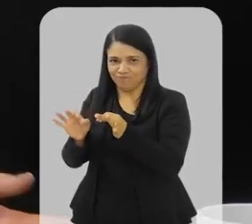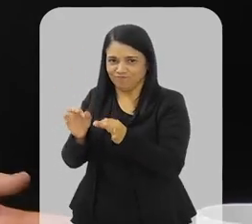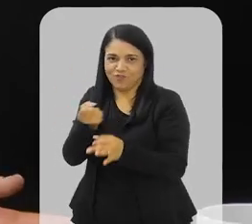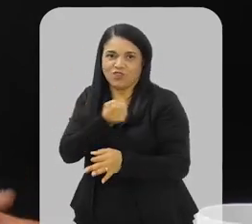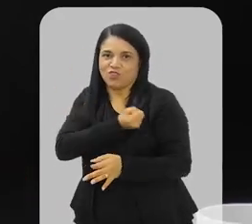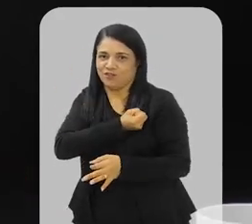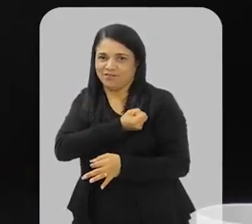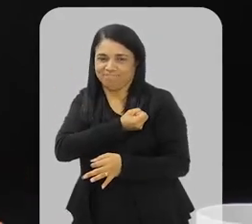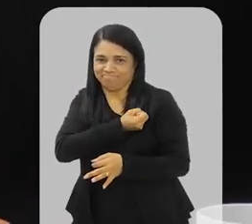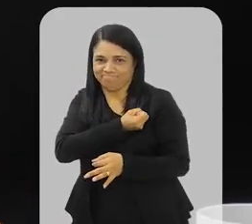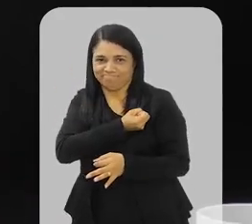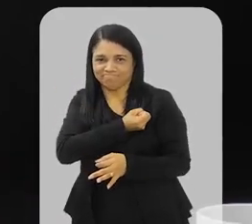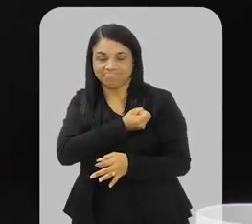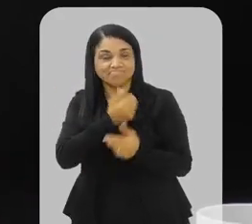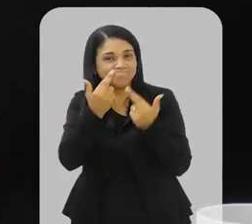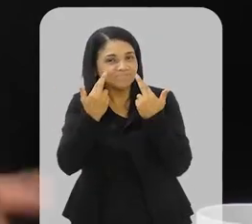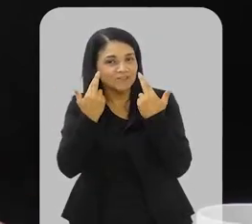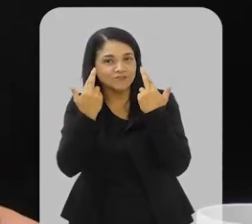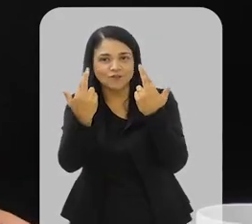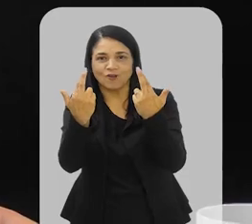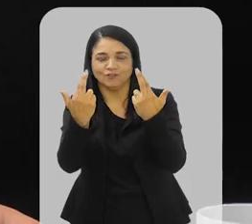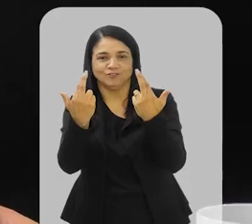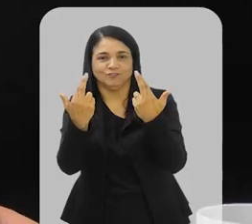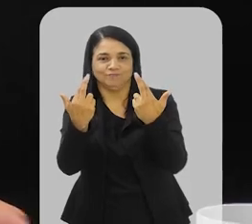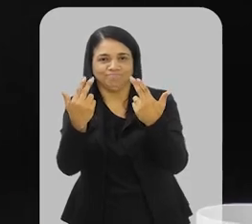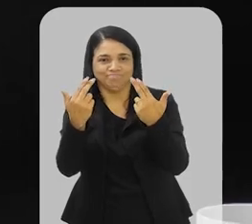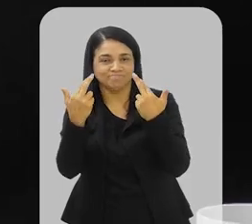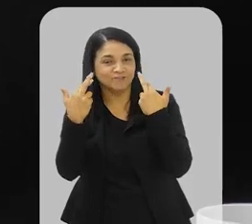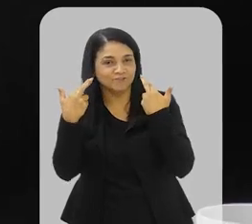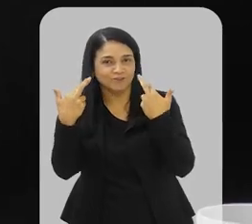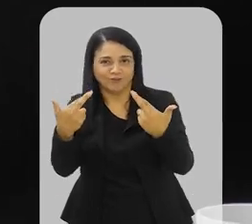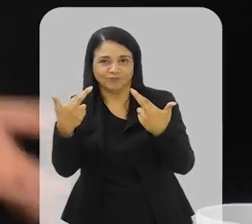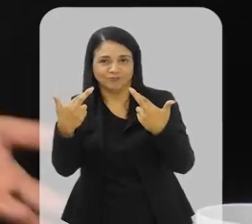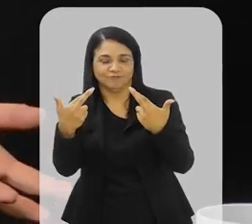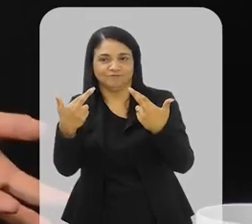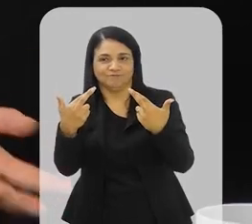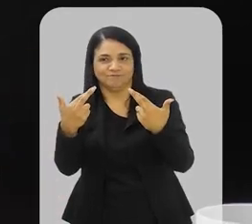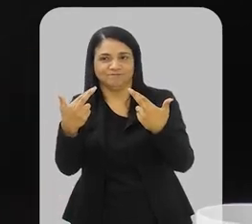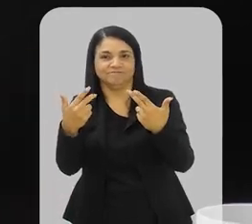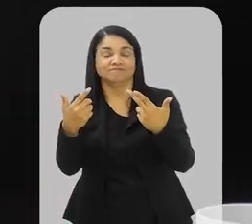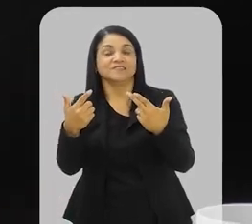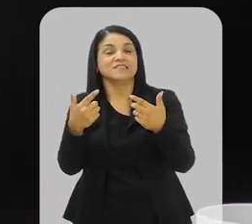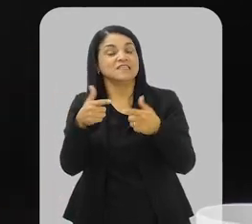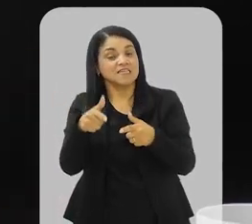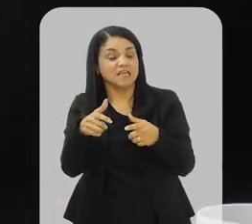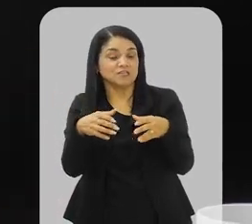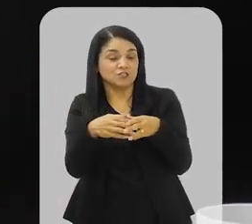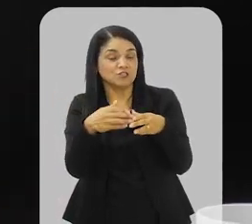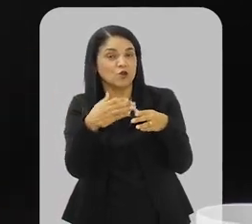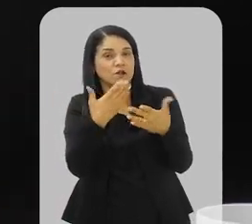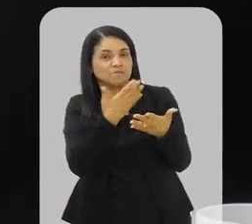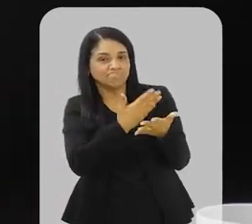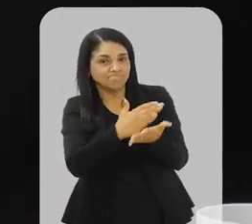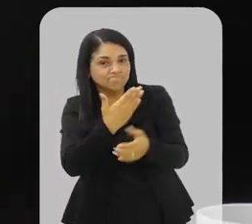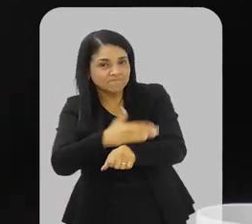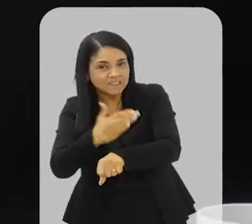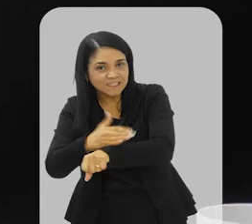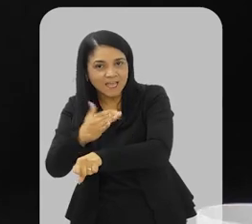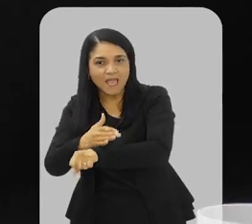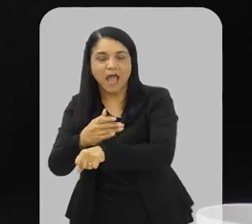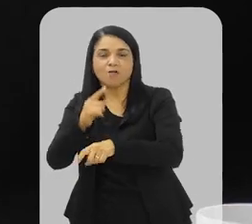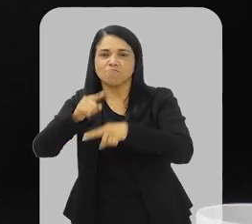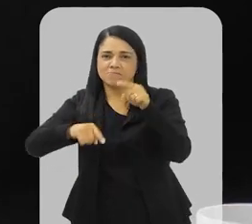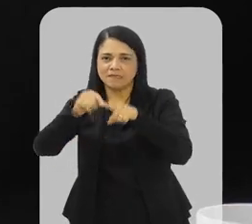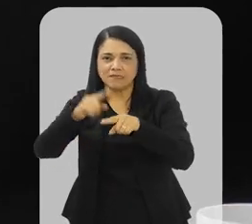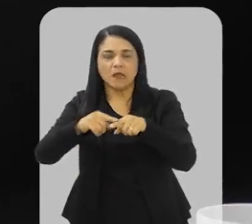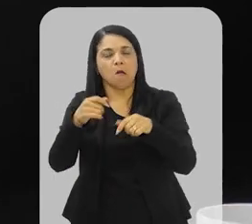hora e é uma vez só você só tem uma chance em cada jurado né você não tem duas e torcer pela sorte e pela possibilidade que a